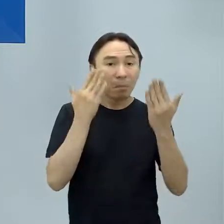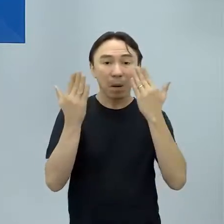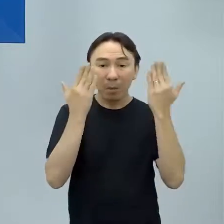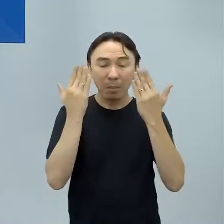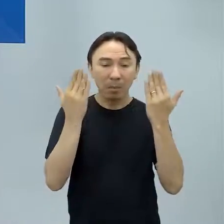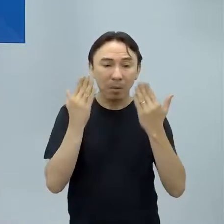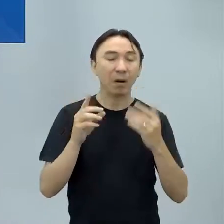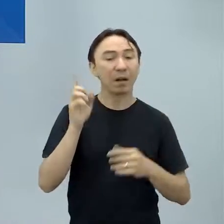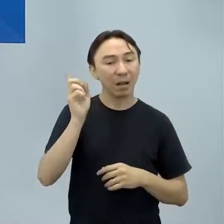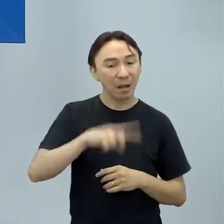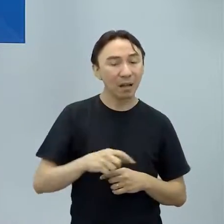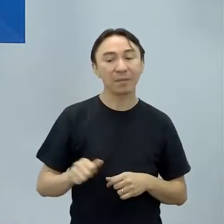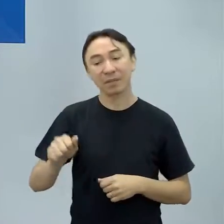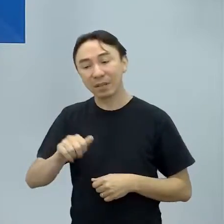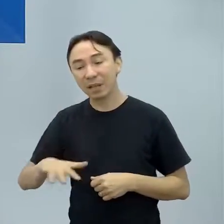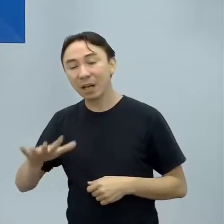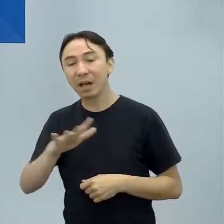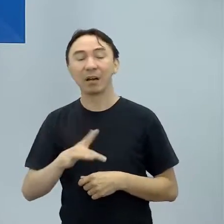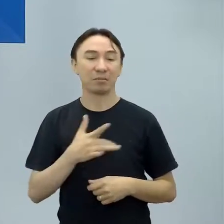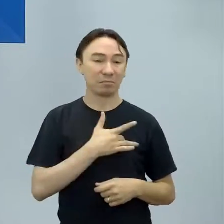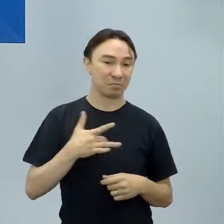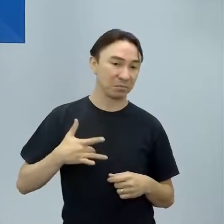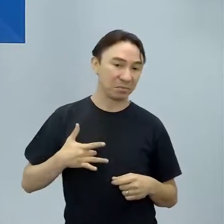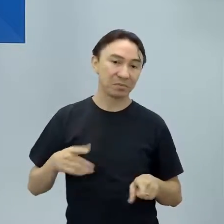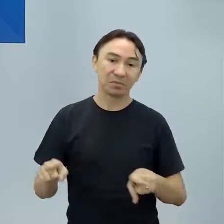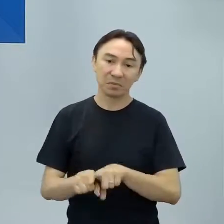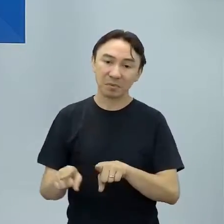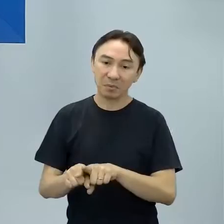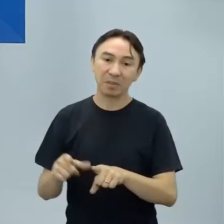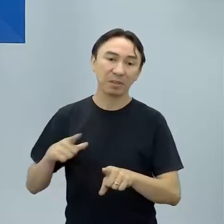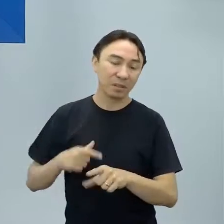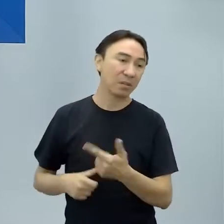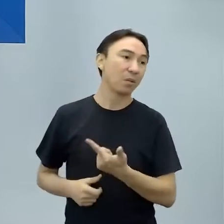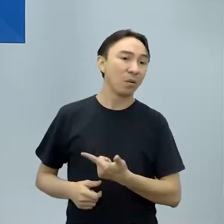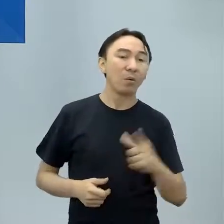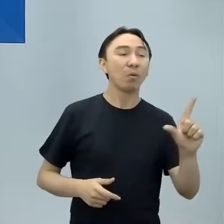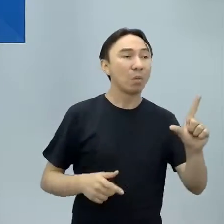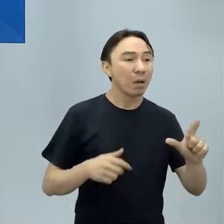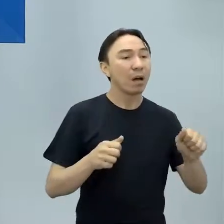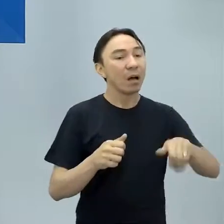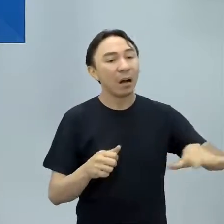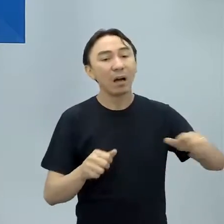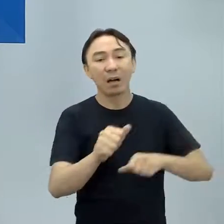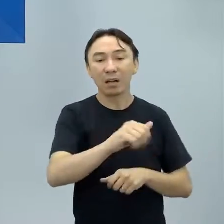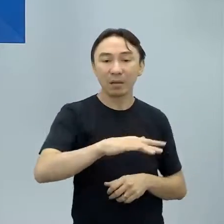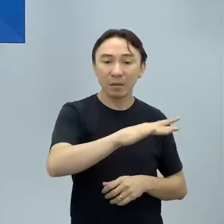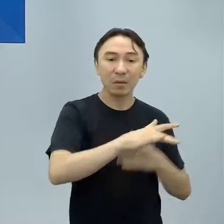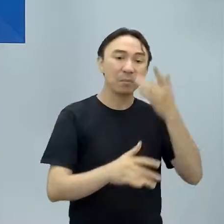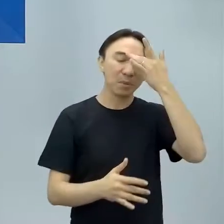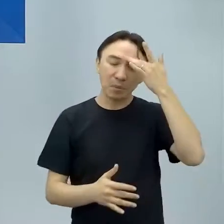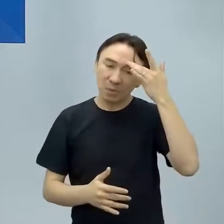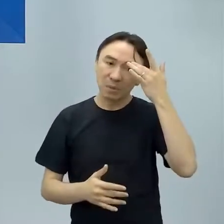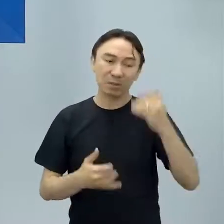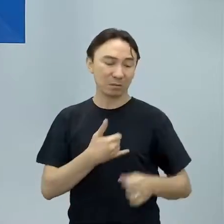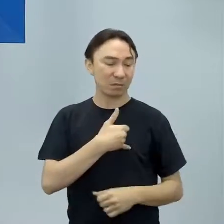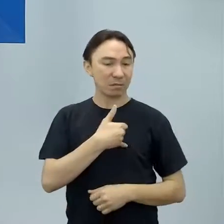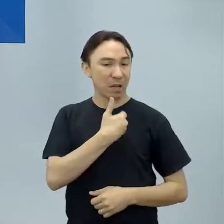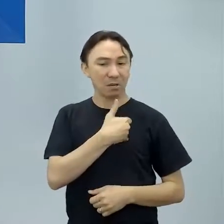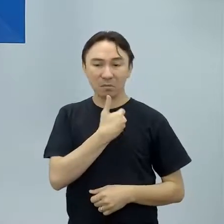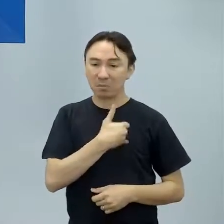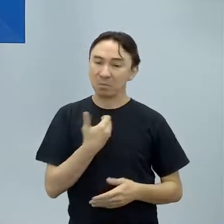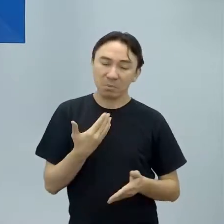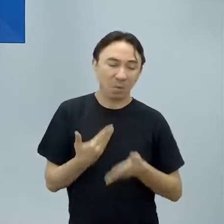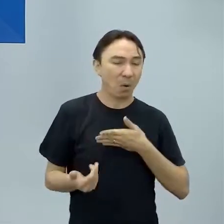profissão da área da saúde, mas que permeia por outras áreas e que trabalha com pessoas de qualquer idade que, por alguma